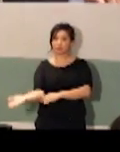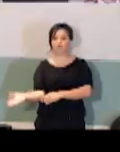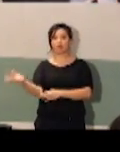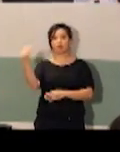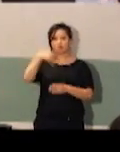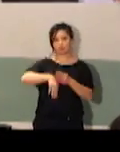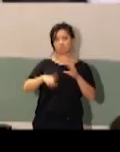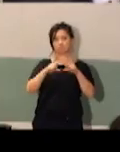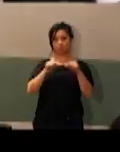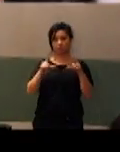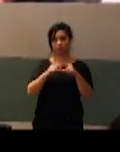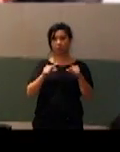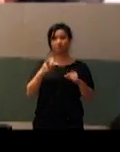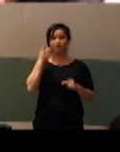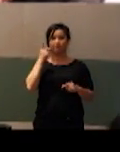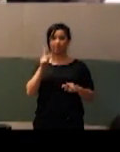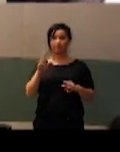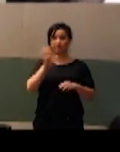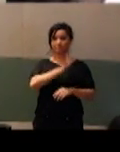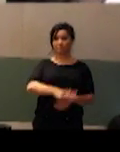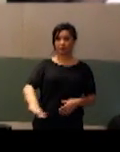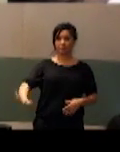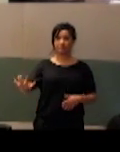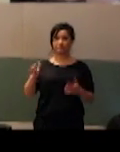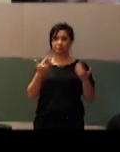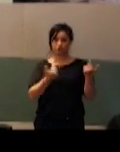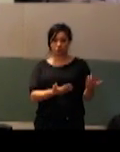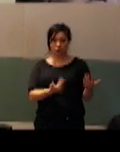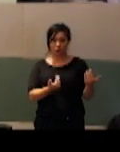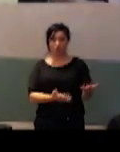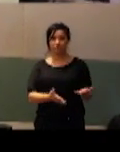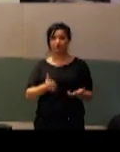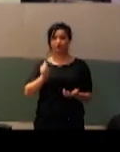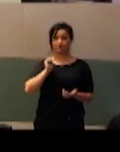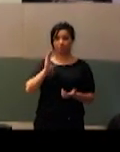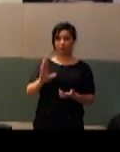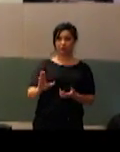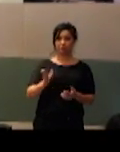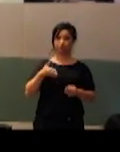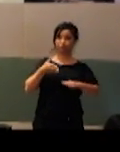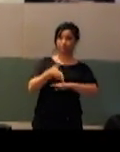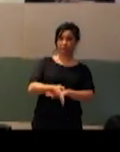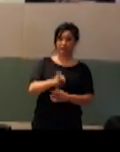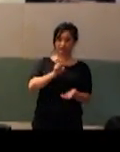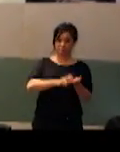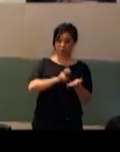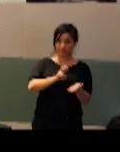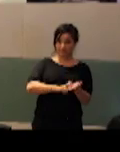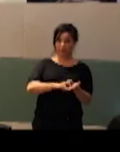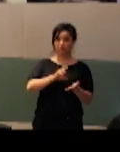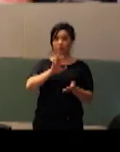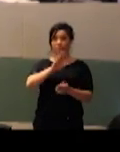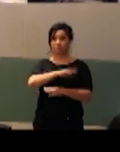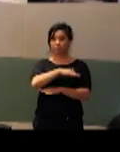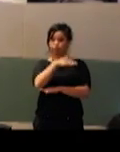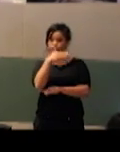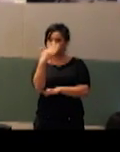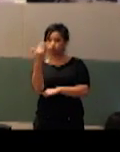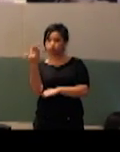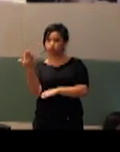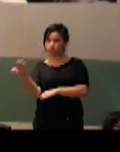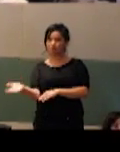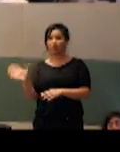nossas crianças, jovens e adolescentes ingressem pela manhã e só saiam à tarde da instituição